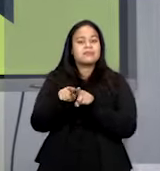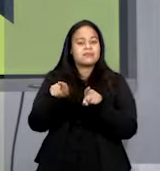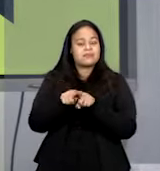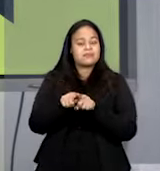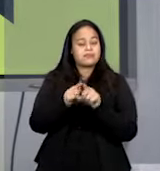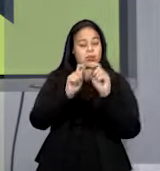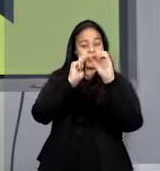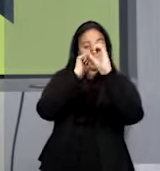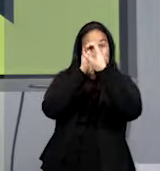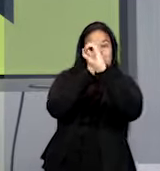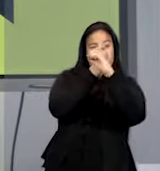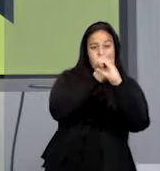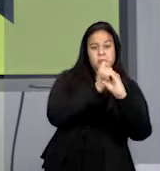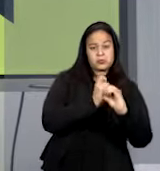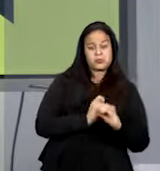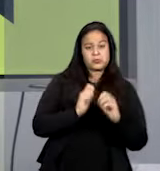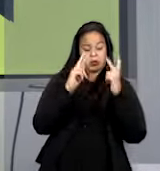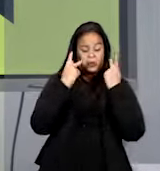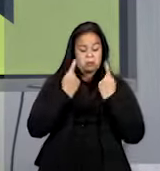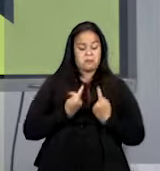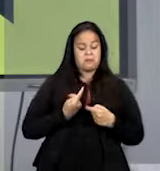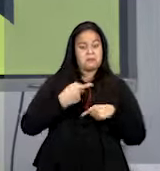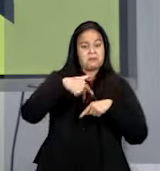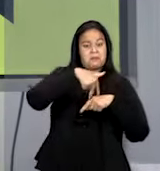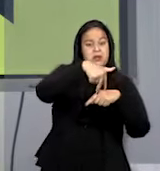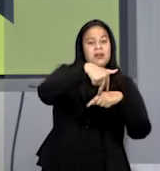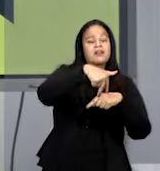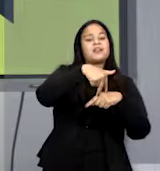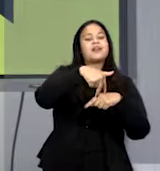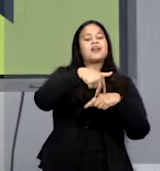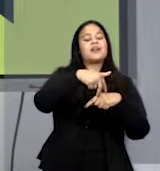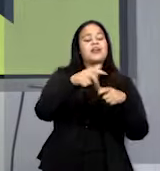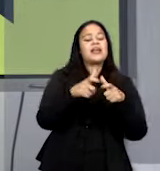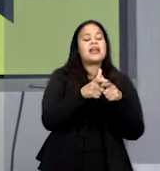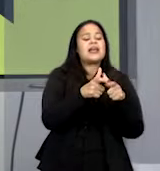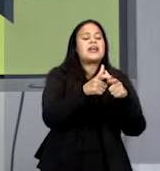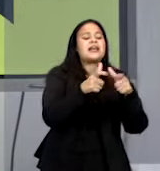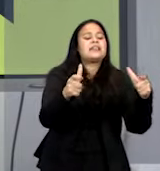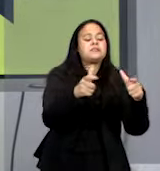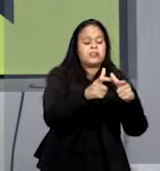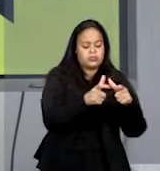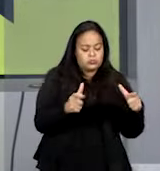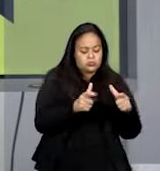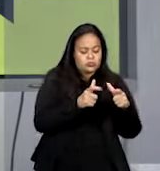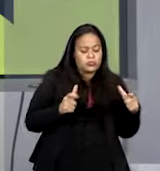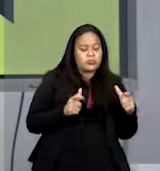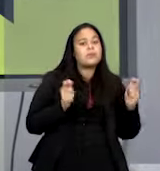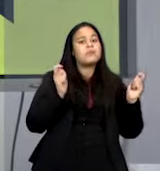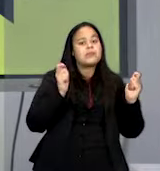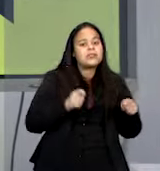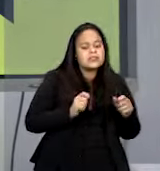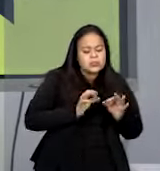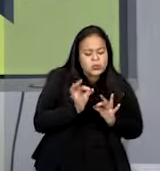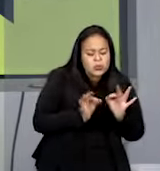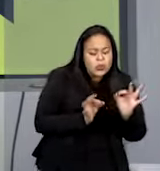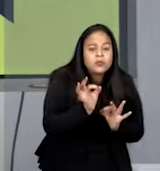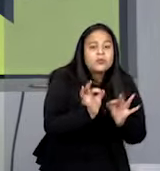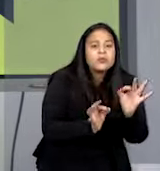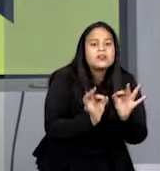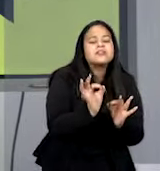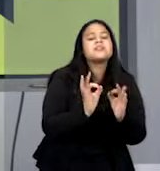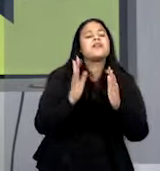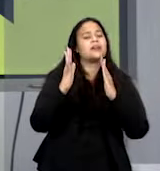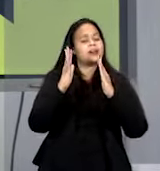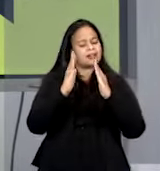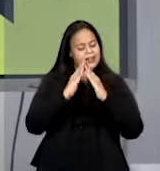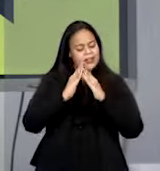construção humana precisa de um espaço para ser instalada. Toda casa humana ocupa um